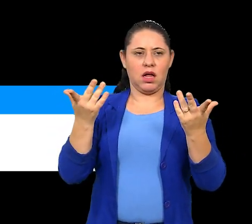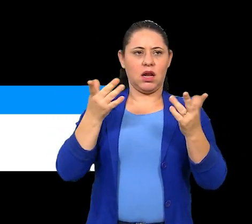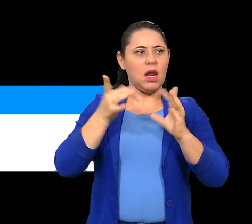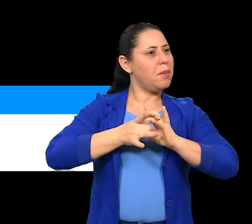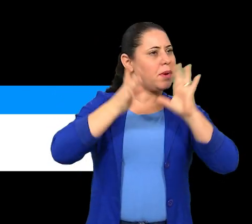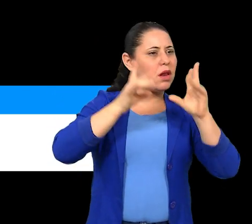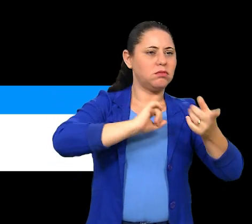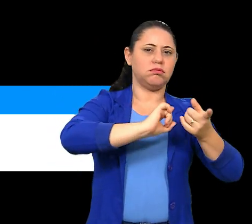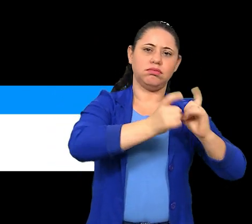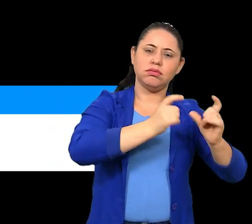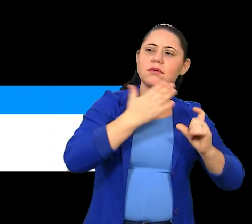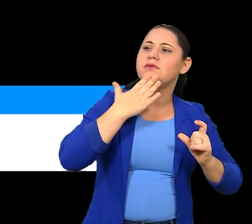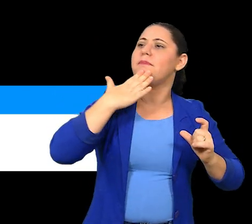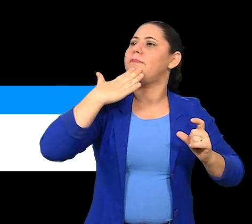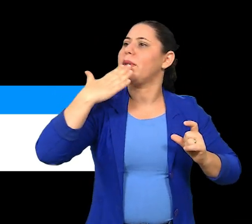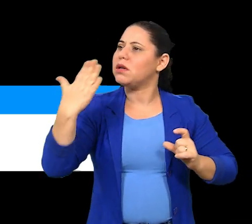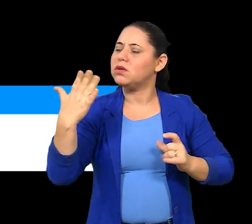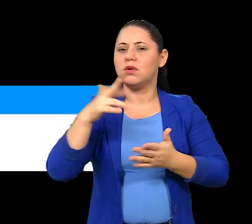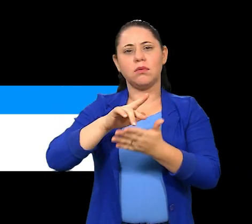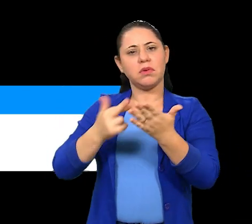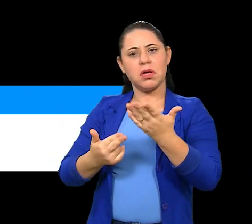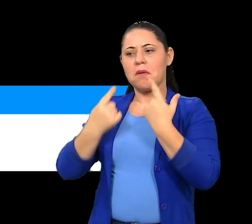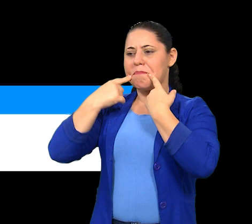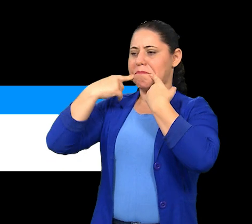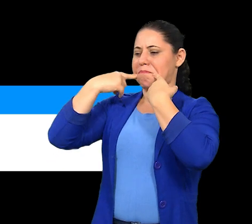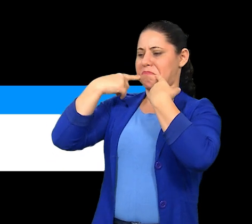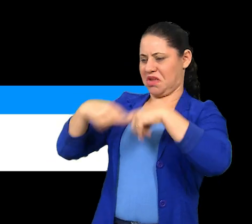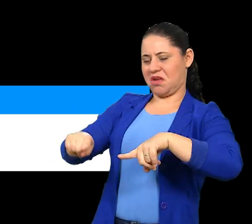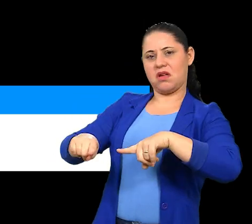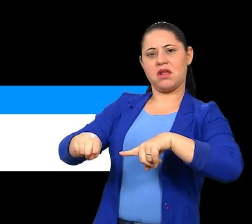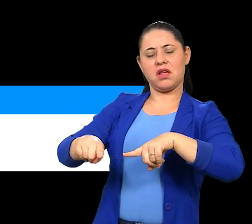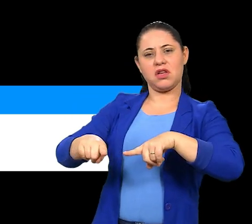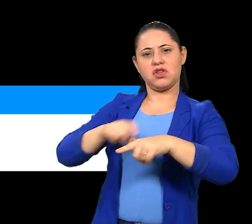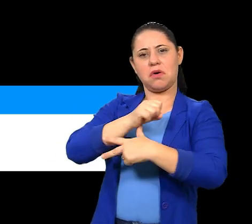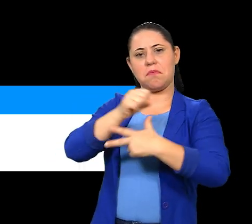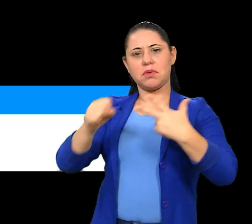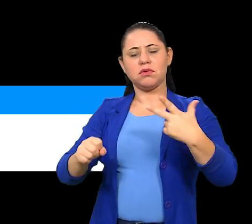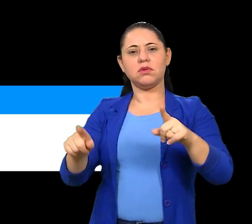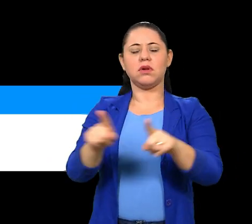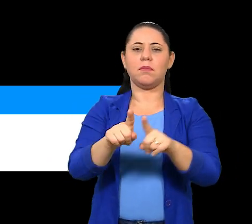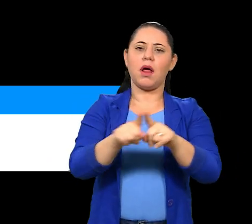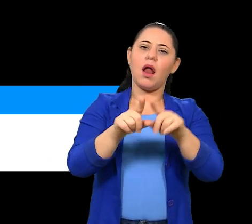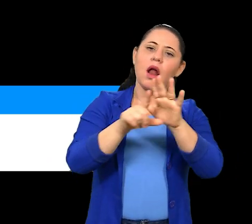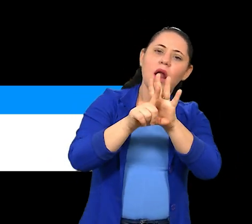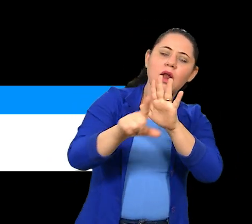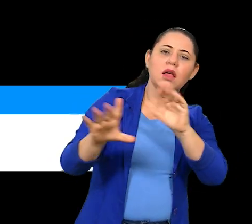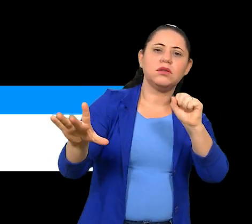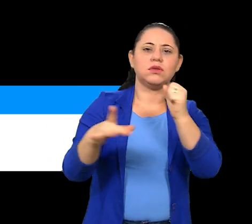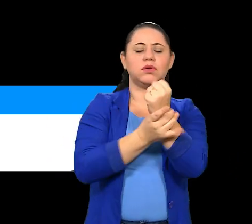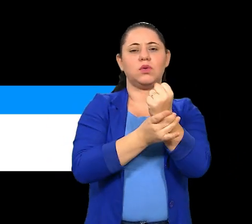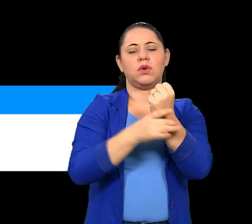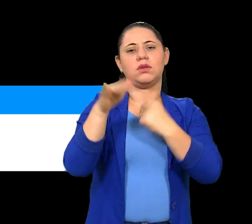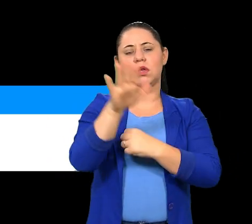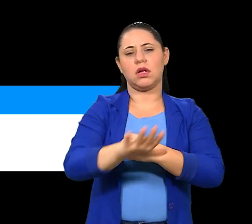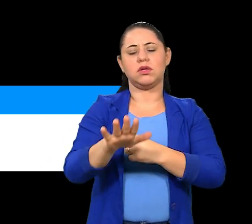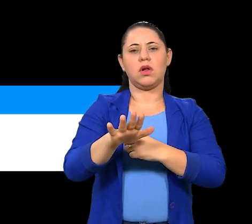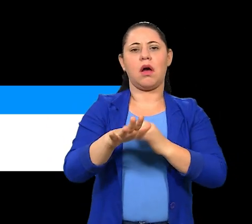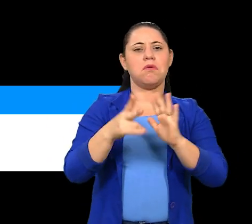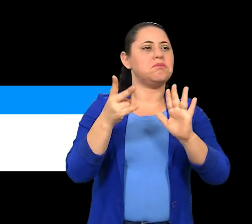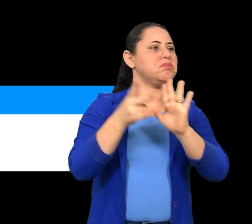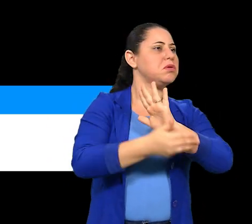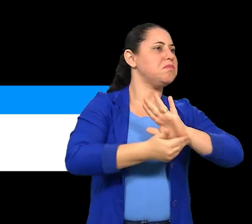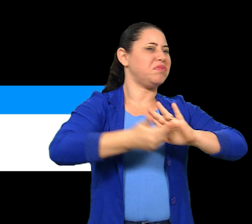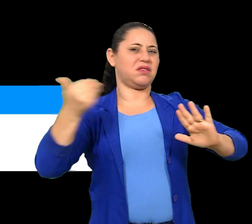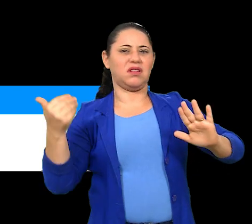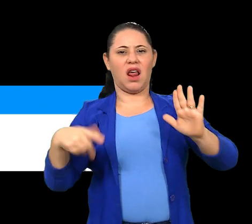na Liberdade de reunião de reivindicação crítica os poderes revogação da Lei de Segurança Nacional